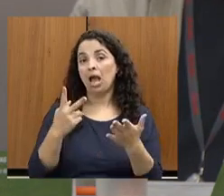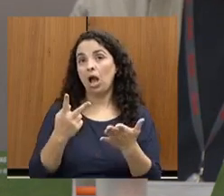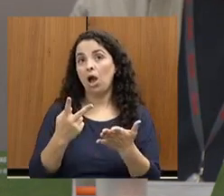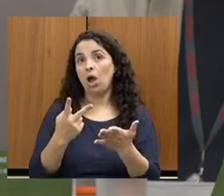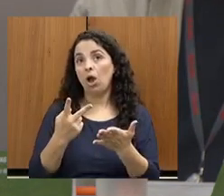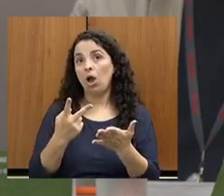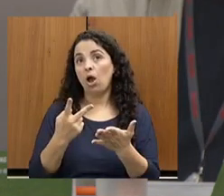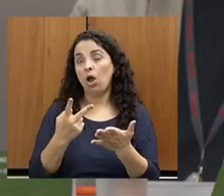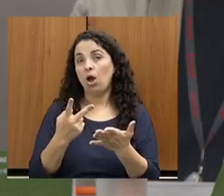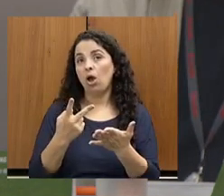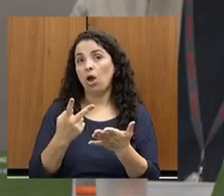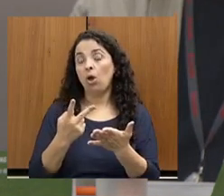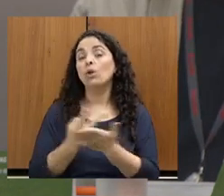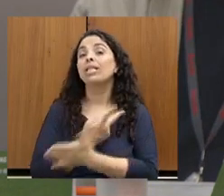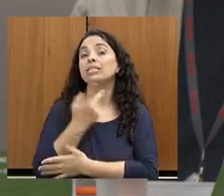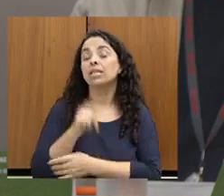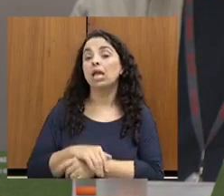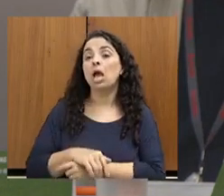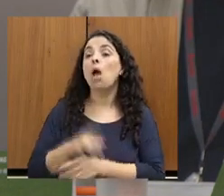ele inventa